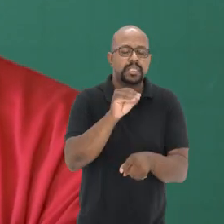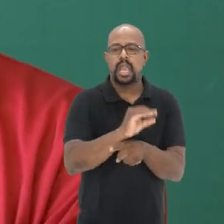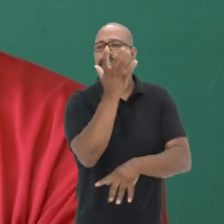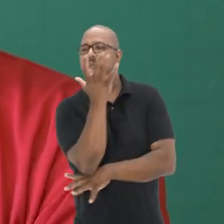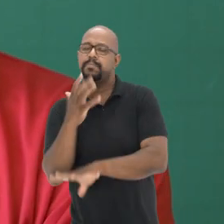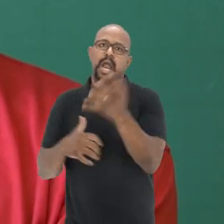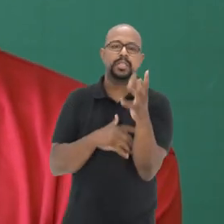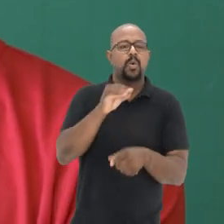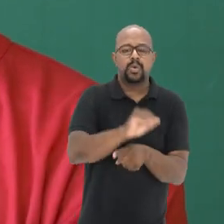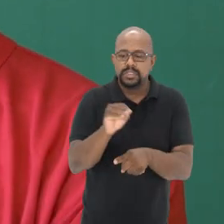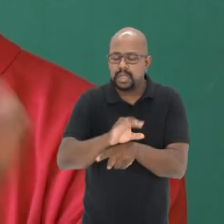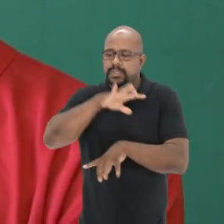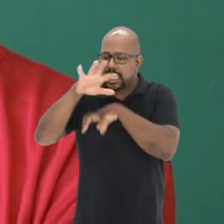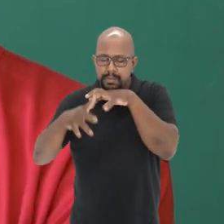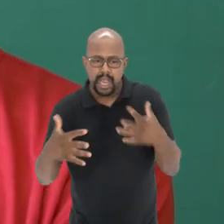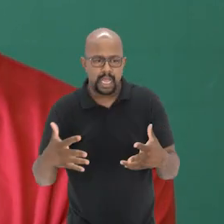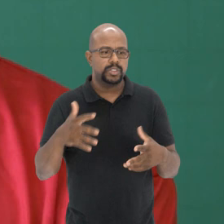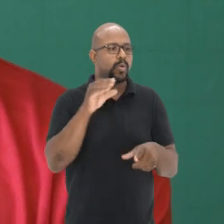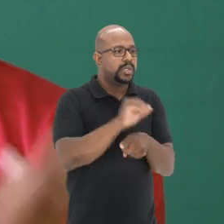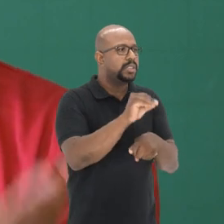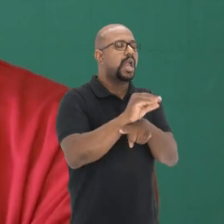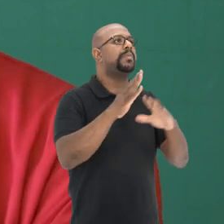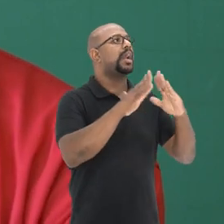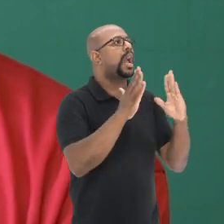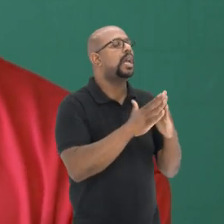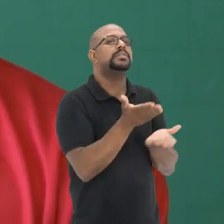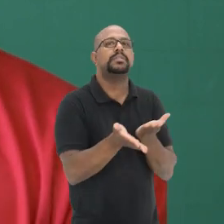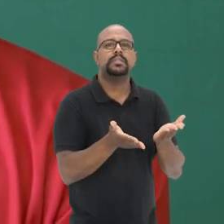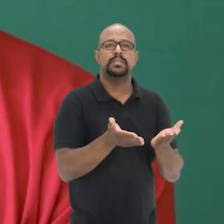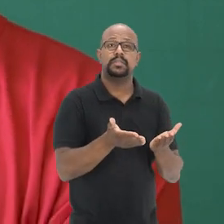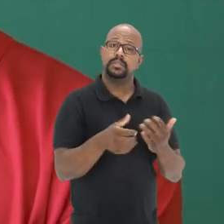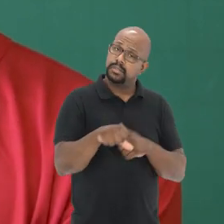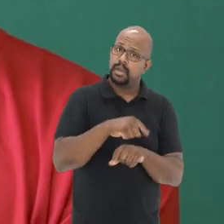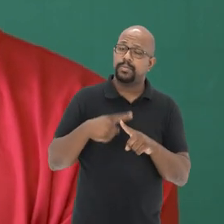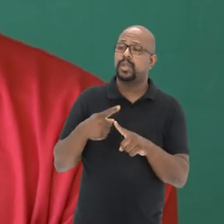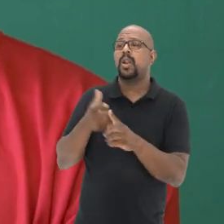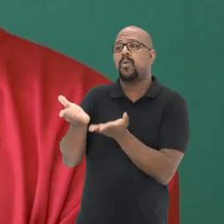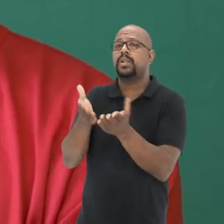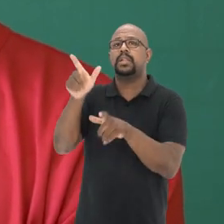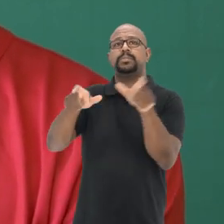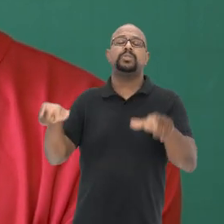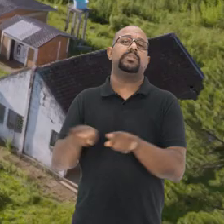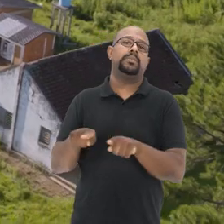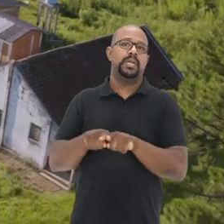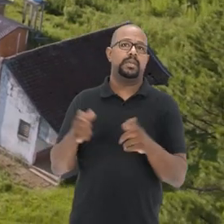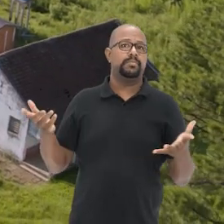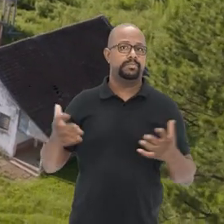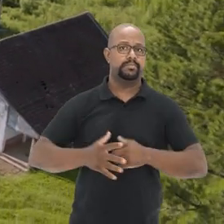da mata, nós cuidamos dos animais, nós cuidamos da nossa casa. Então por que não cuidar das pessoas também?